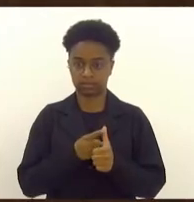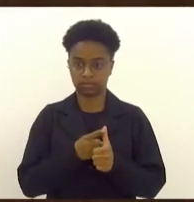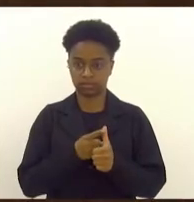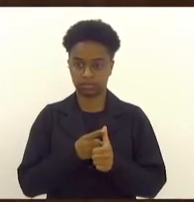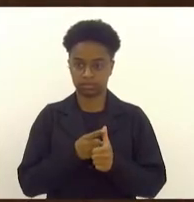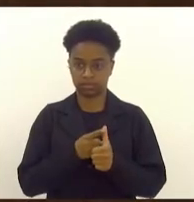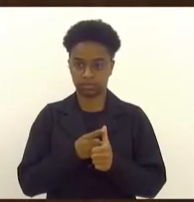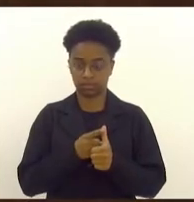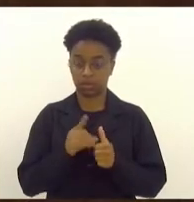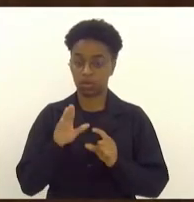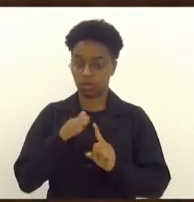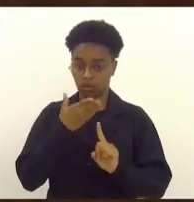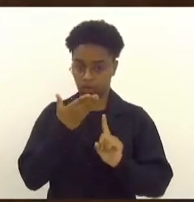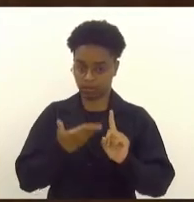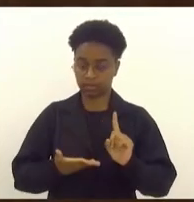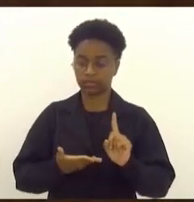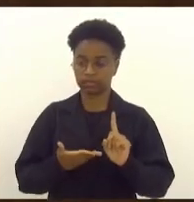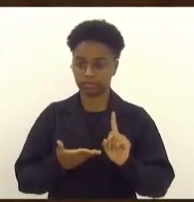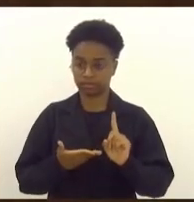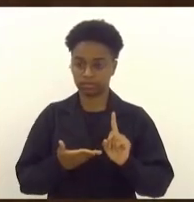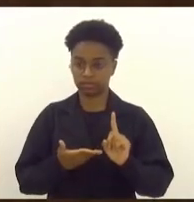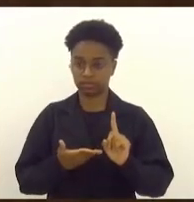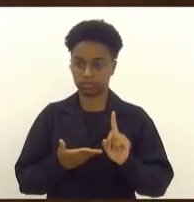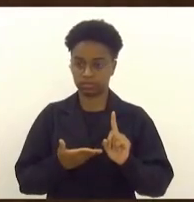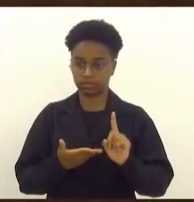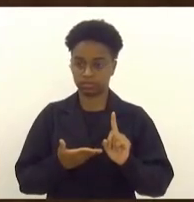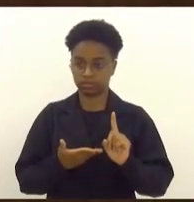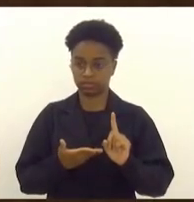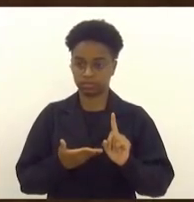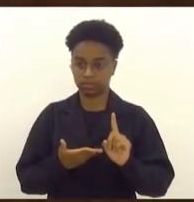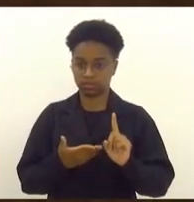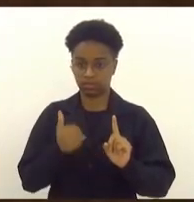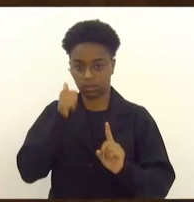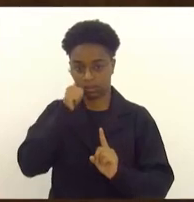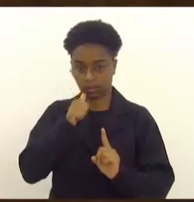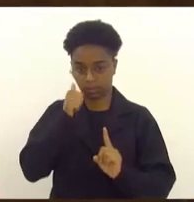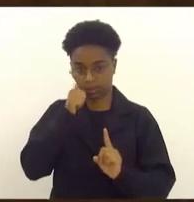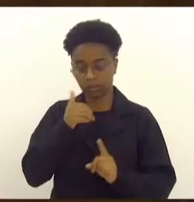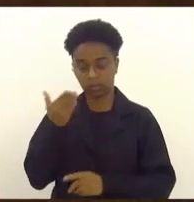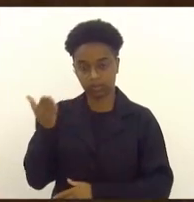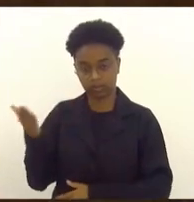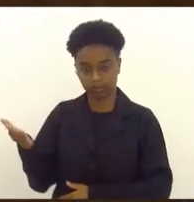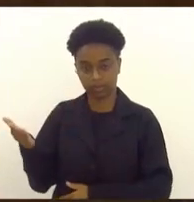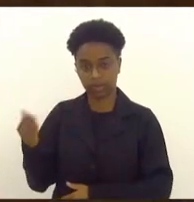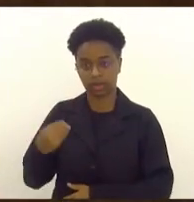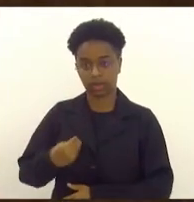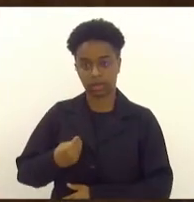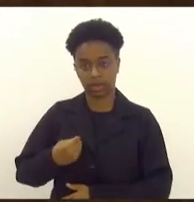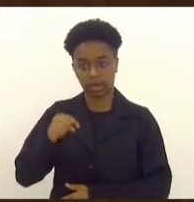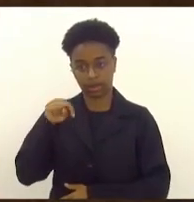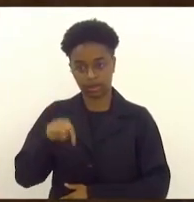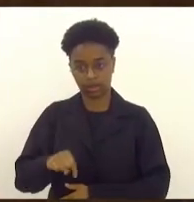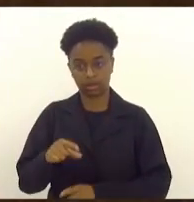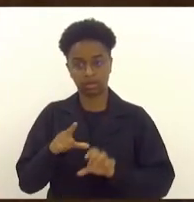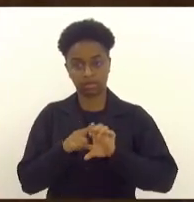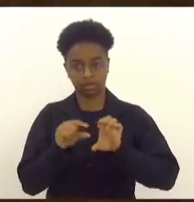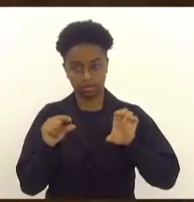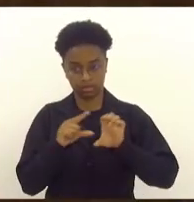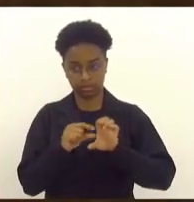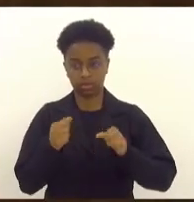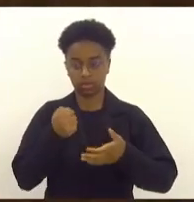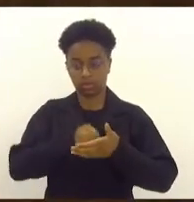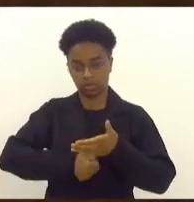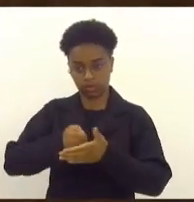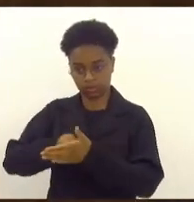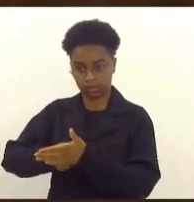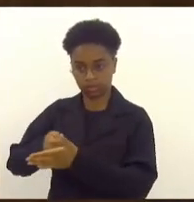para homenagear o gênero feminino das mulheres que estão aqui empreendedoras e